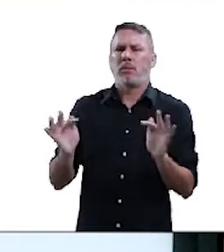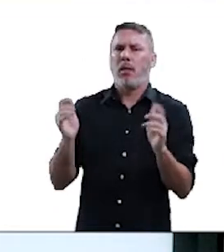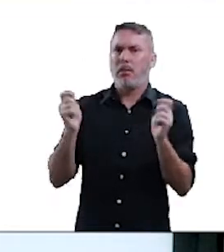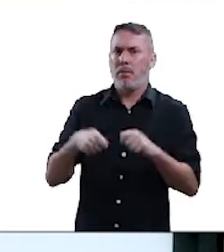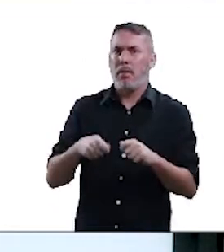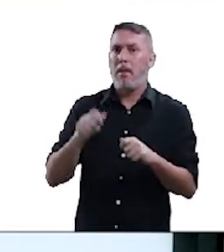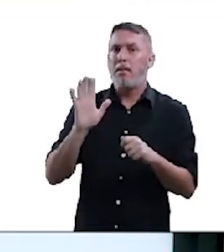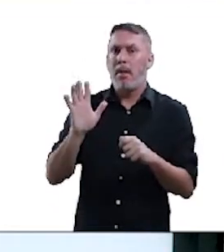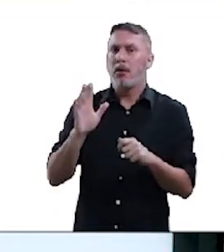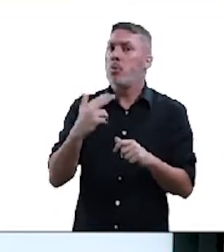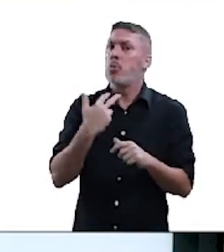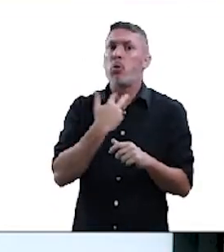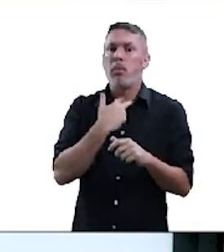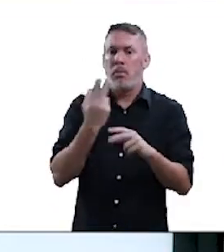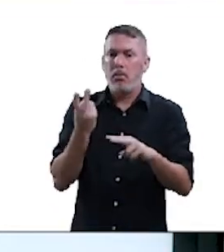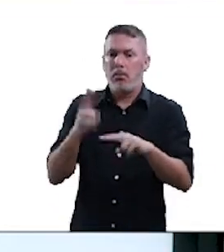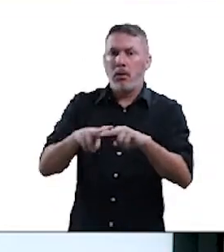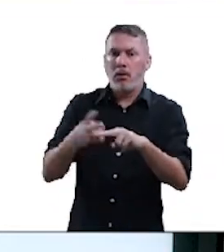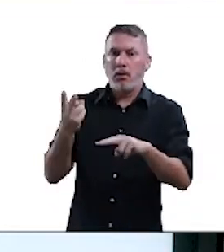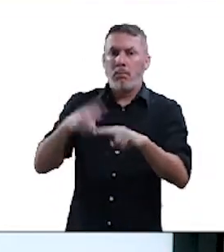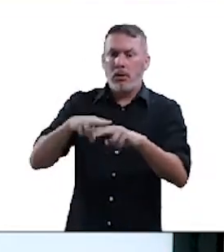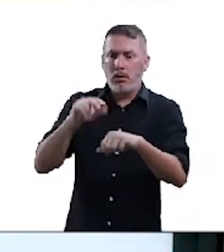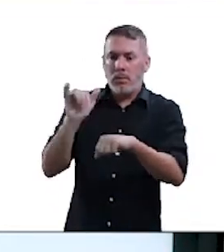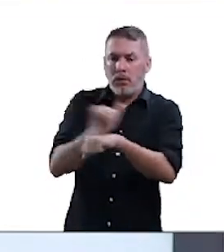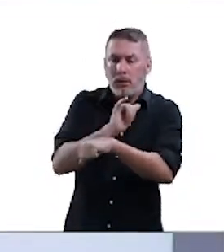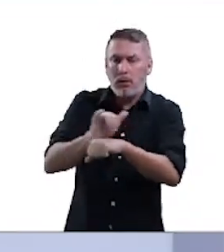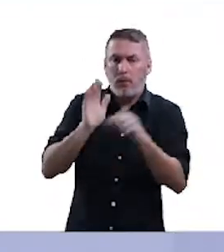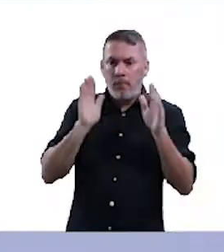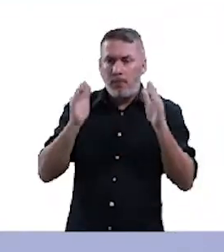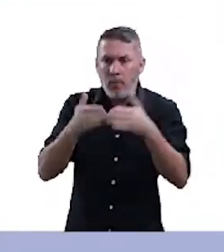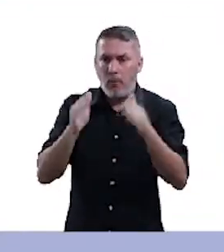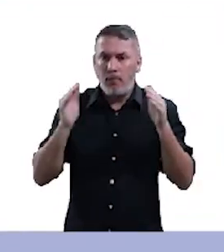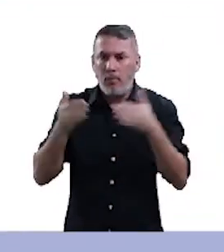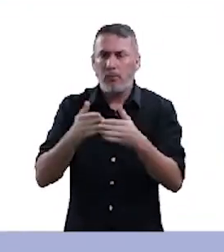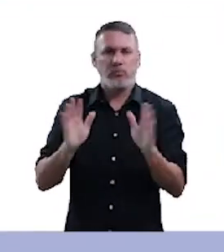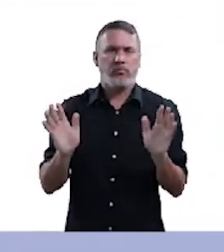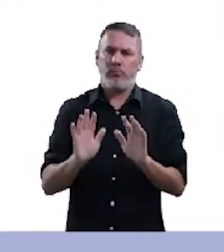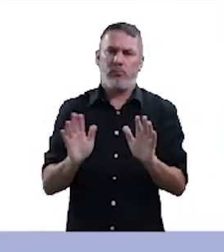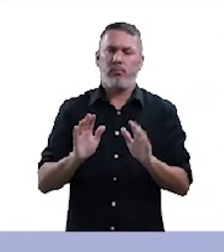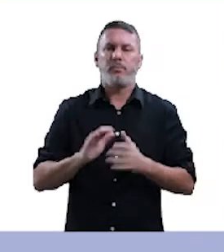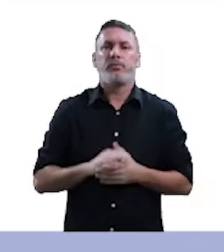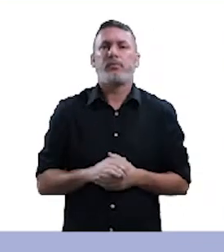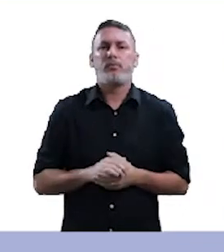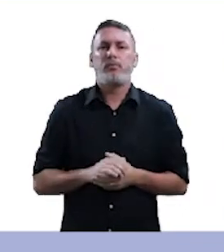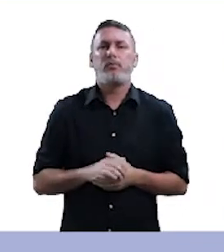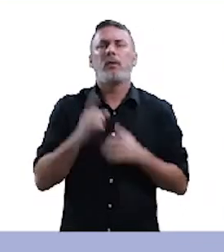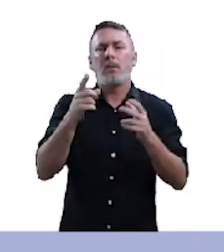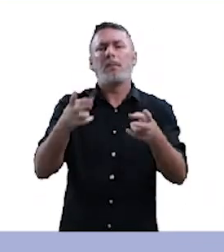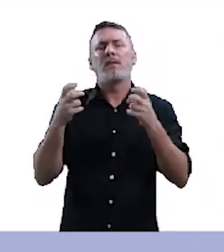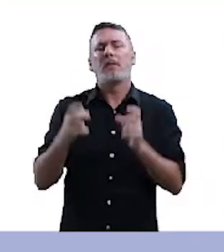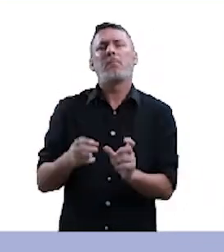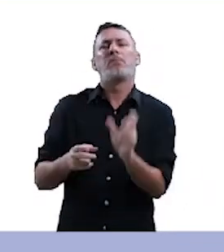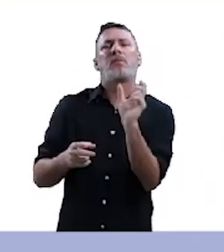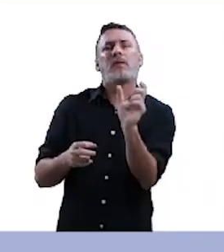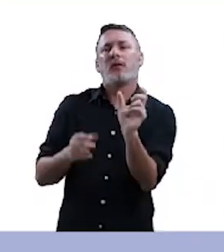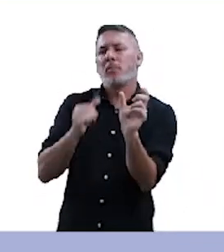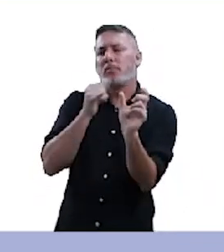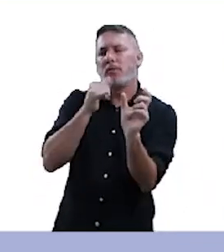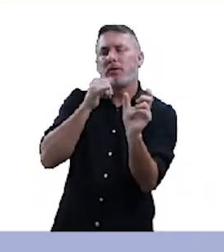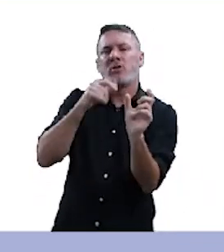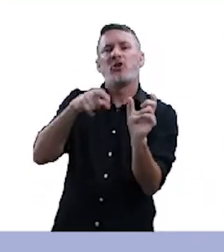vamos ficar engessados nessa estratégia. Por exemplo, você pode pensar uma palavra de juízo de valor.